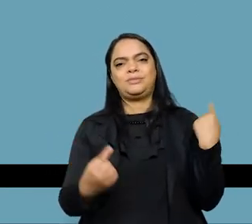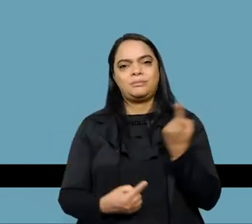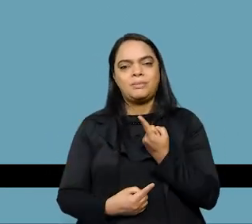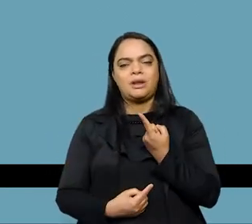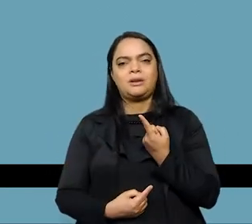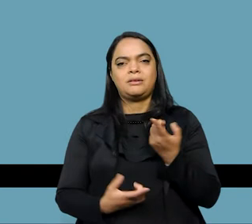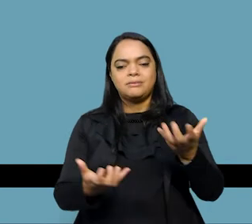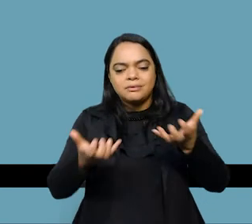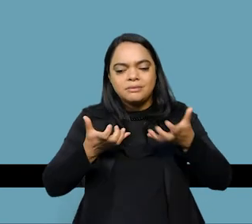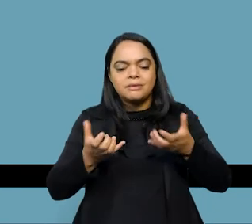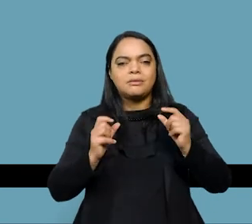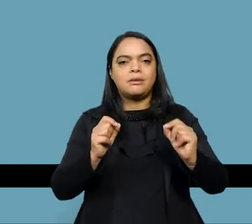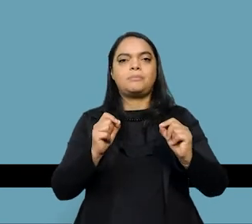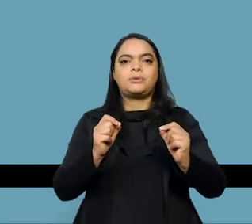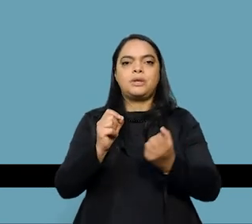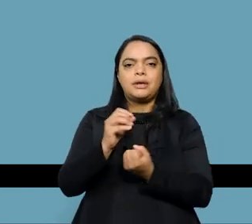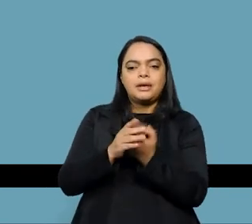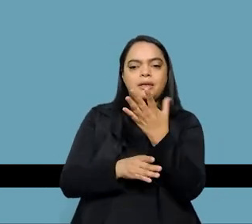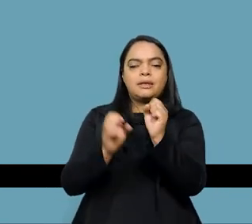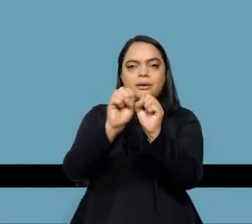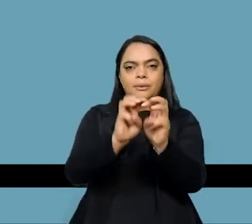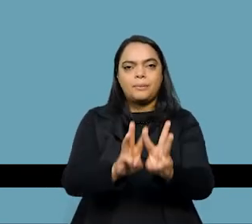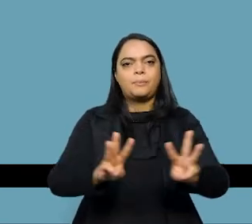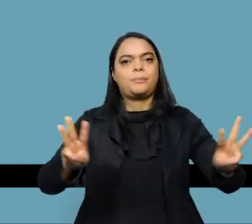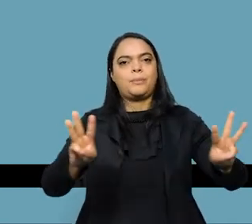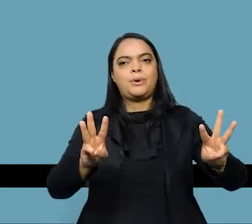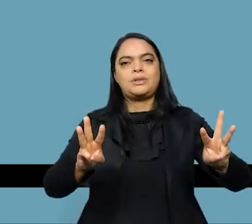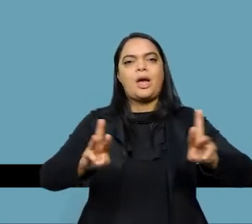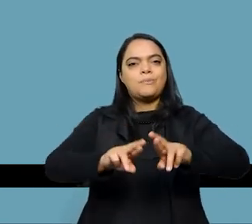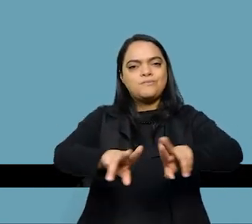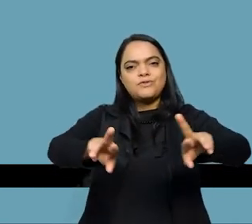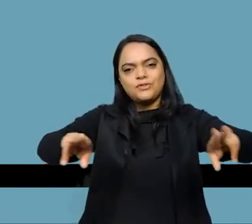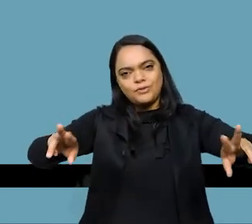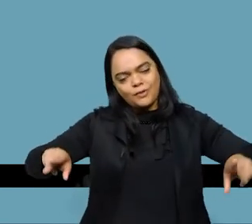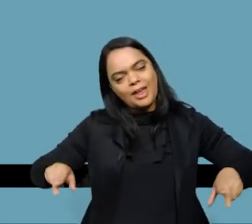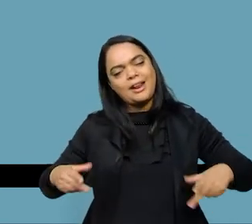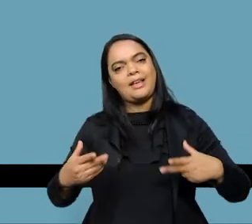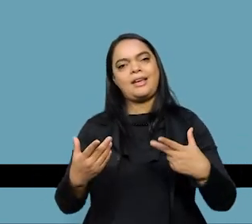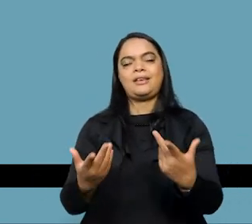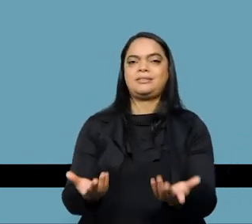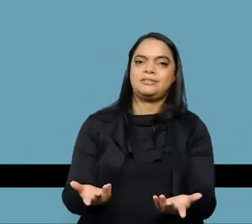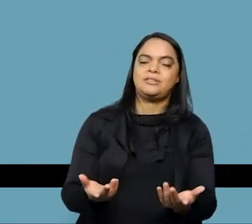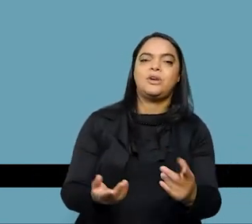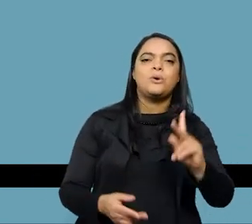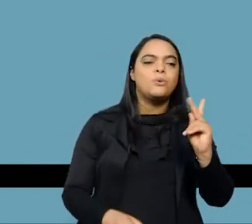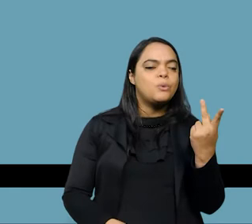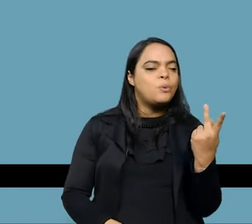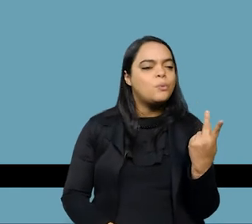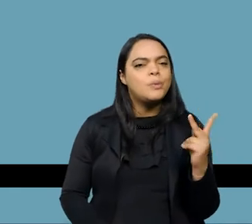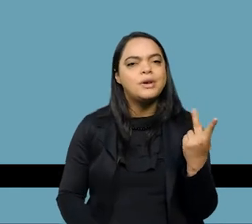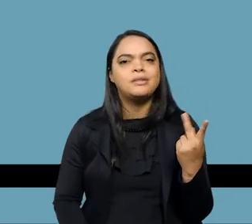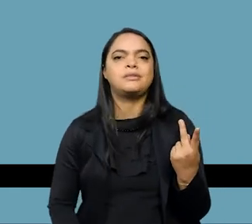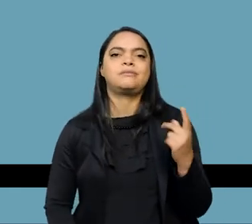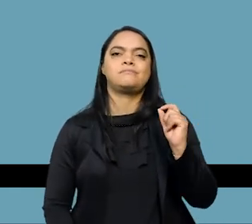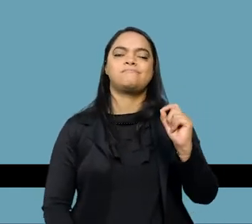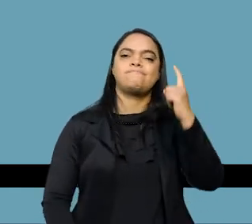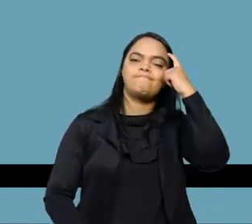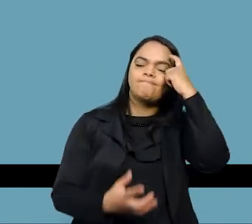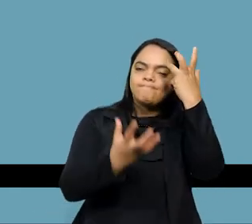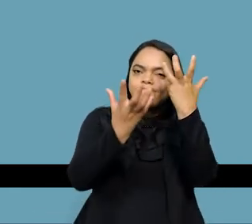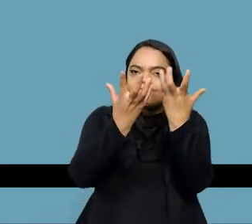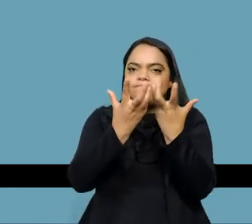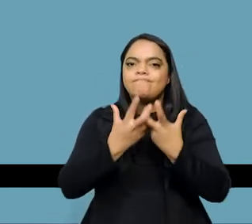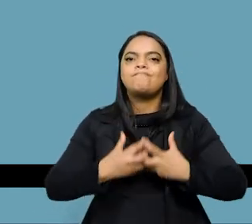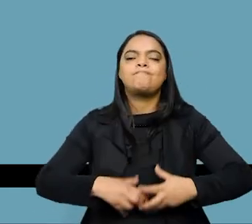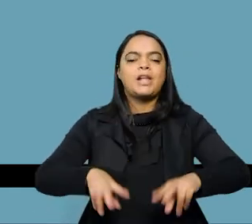o portal de um modo plural, de um modo de uma história mais pensada para as questões de